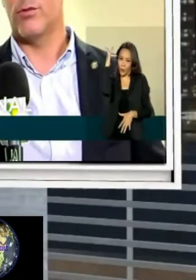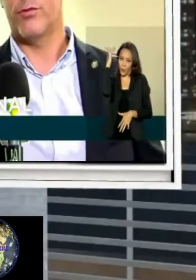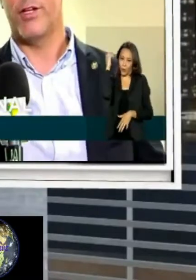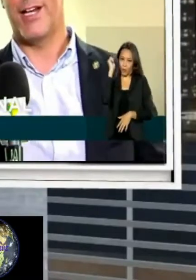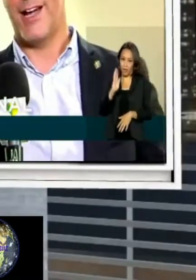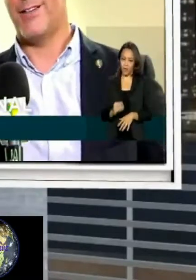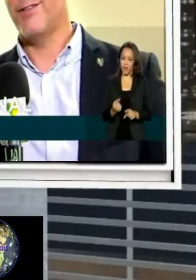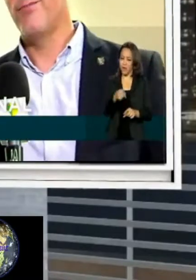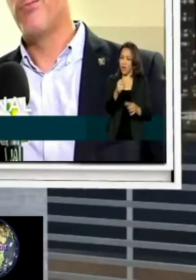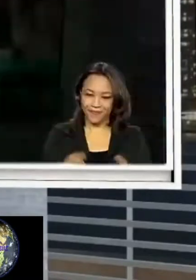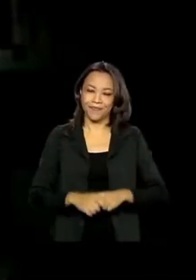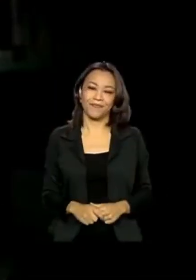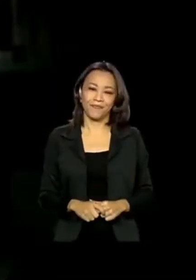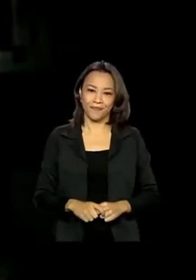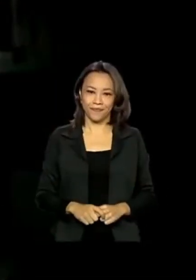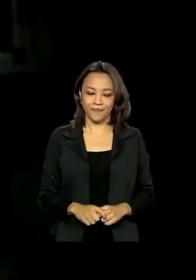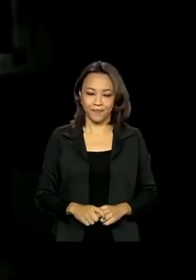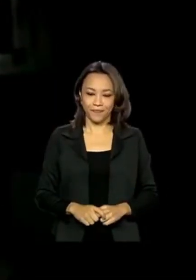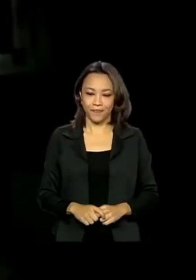agora as nossas informações.